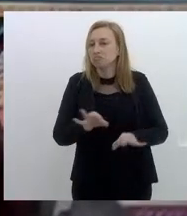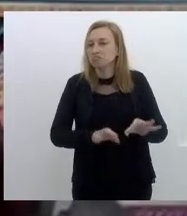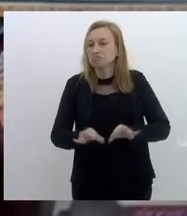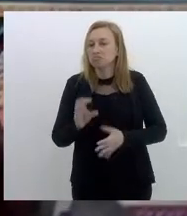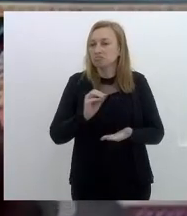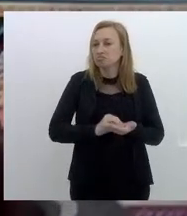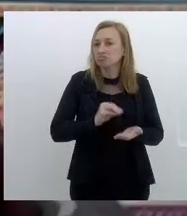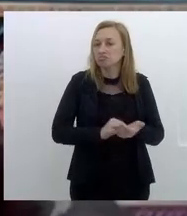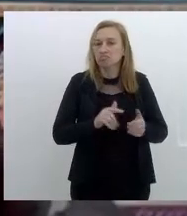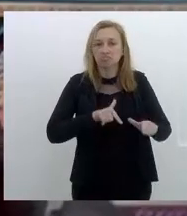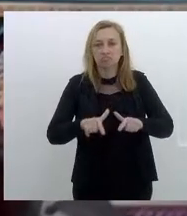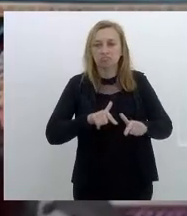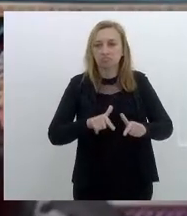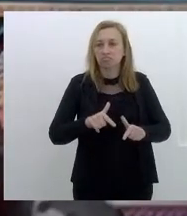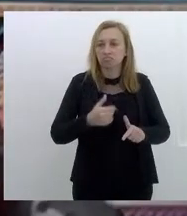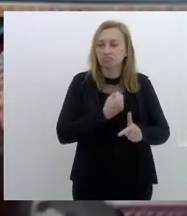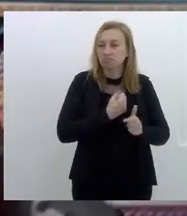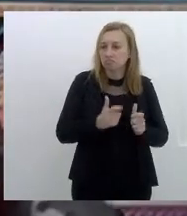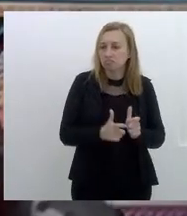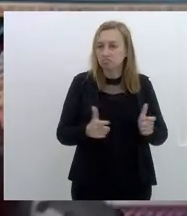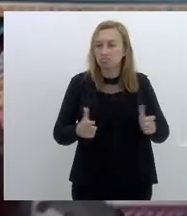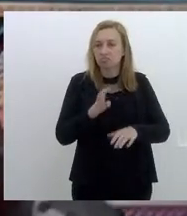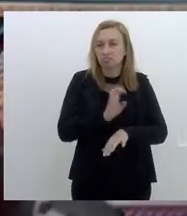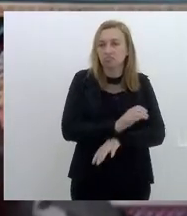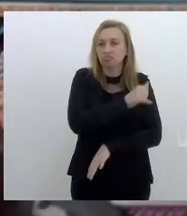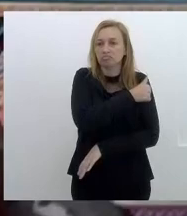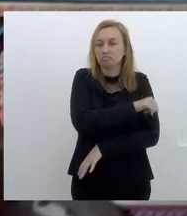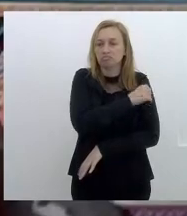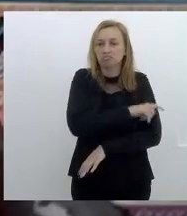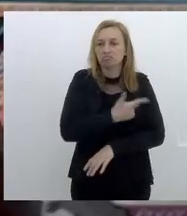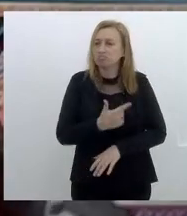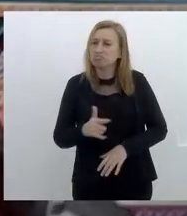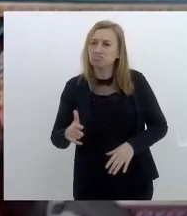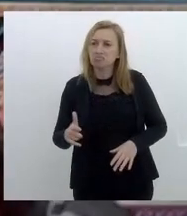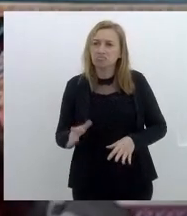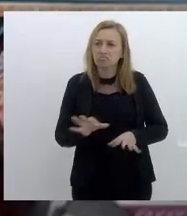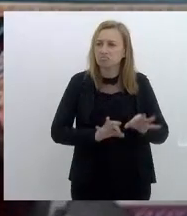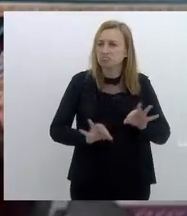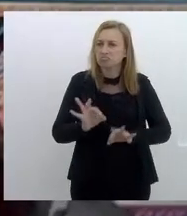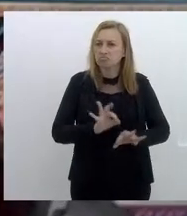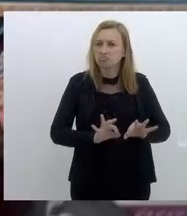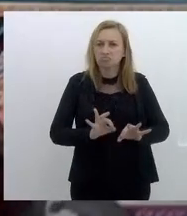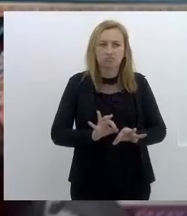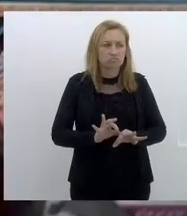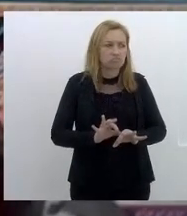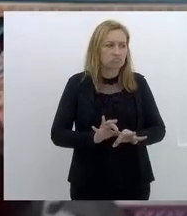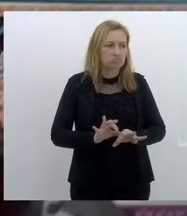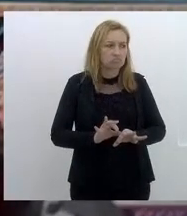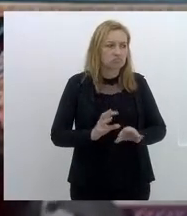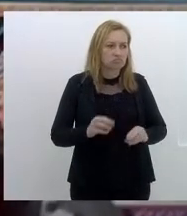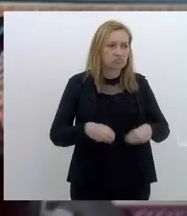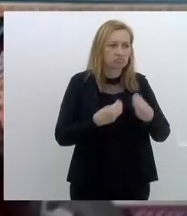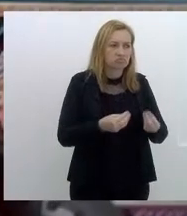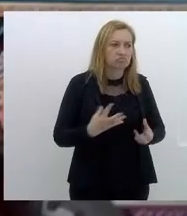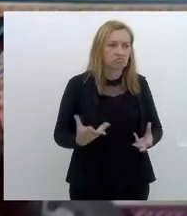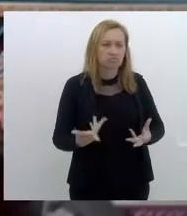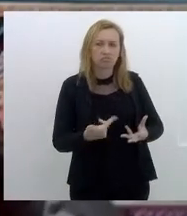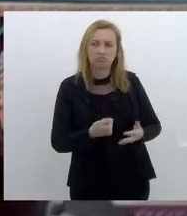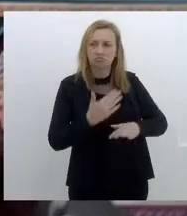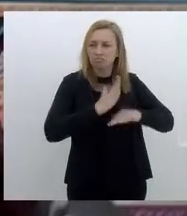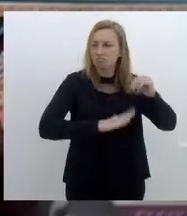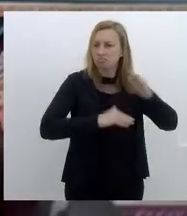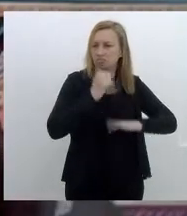o desemprego crescente ainda no estado do Rio de Janeiro não há plano para garantir qualidade Os